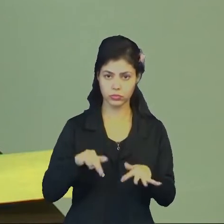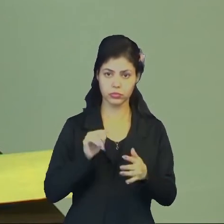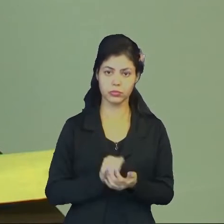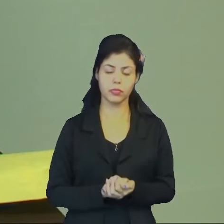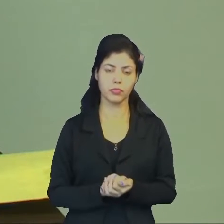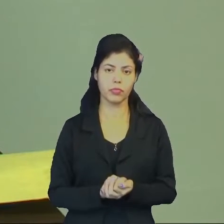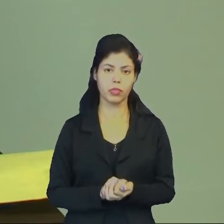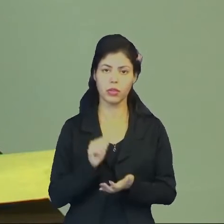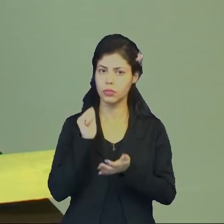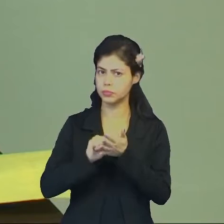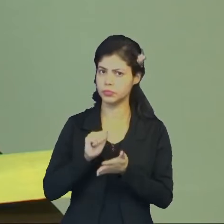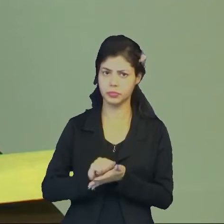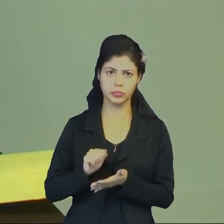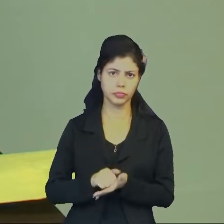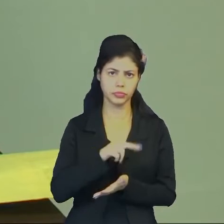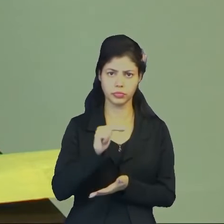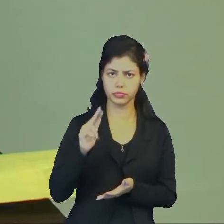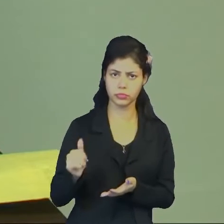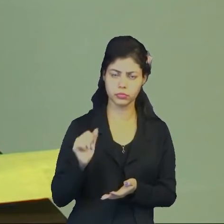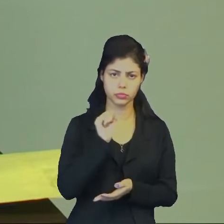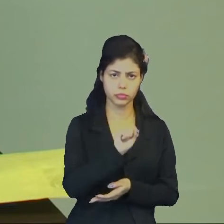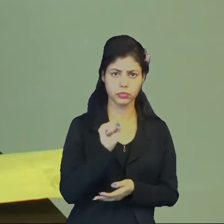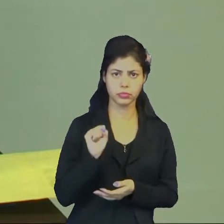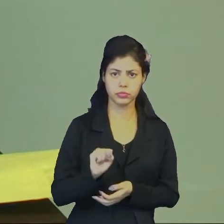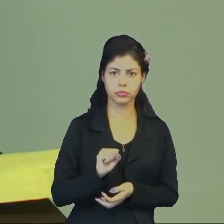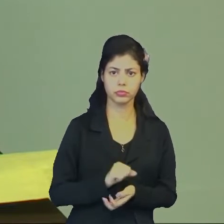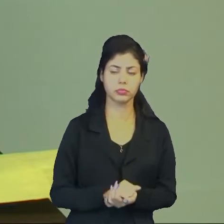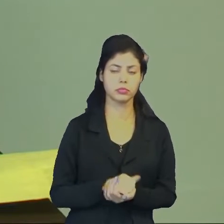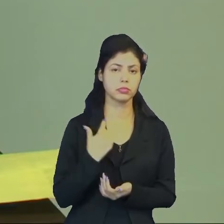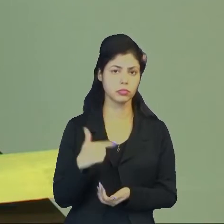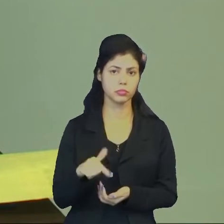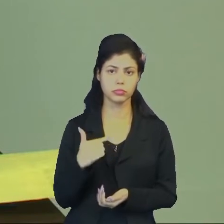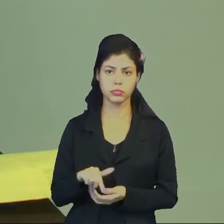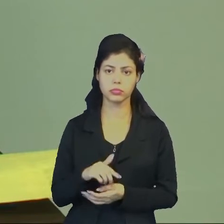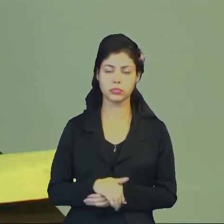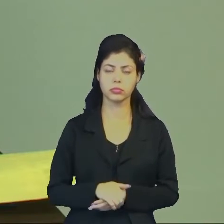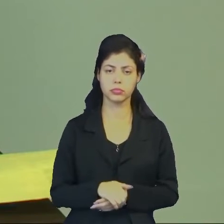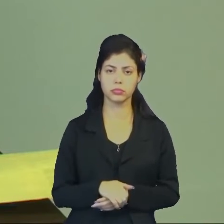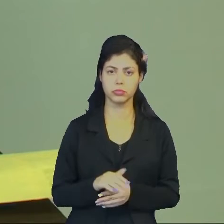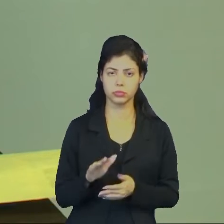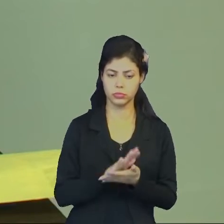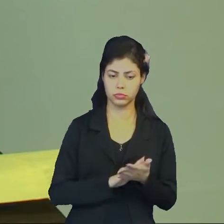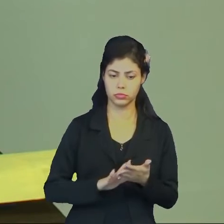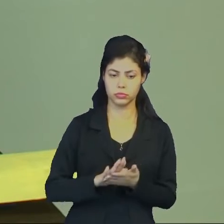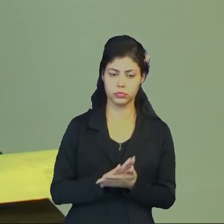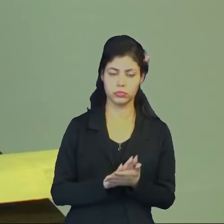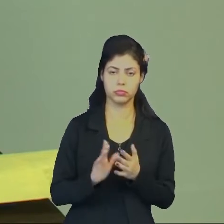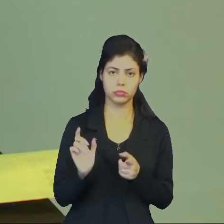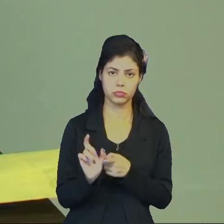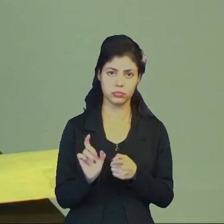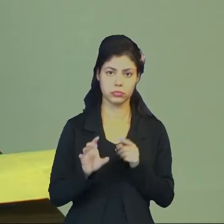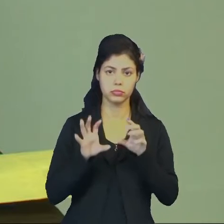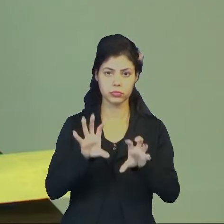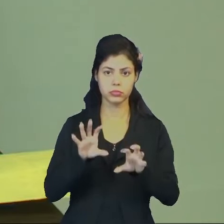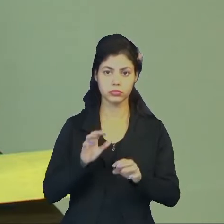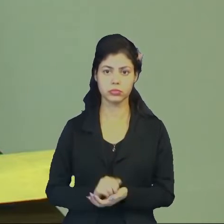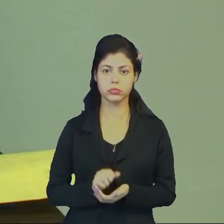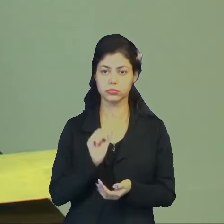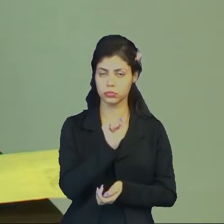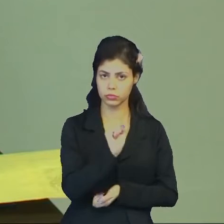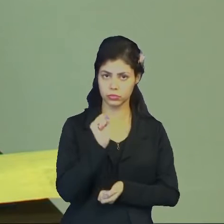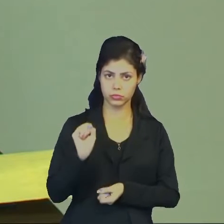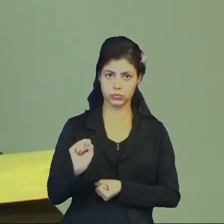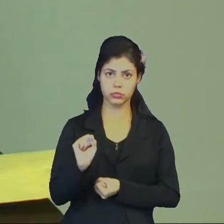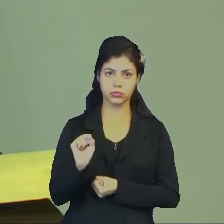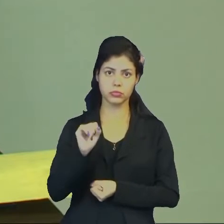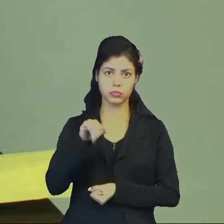final eu não vou escrever jamais com SS, que não tem, tá? Não existe nenhuma palavra dessa forma. Então, esse